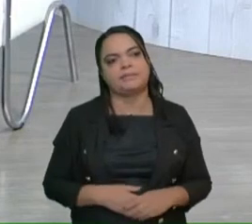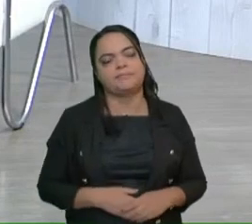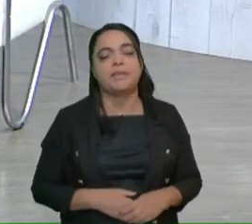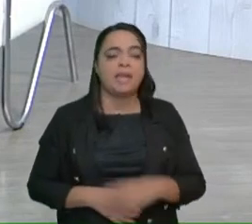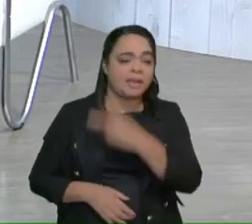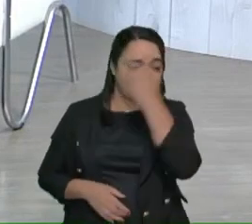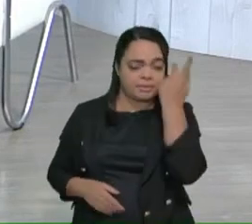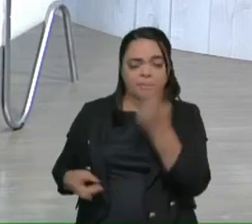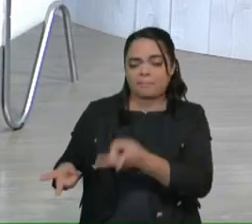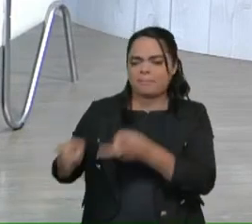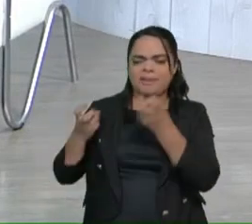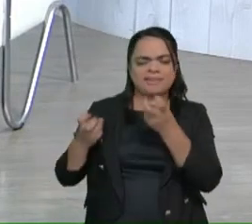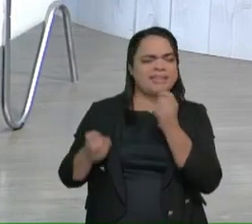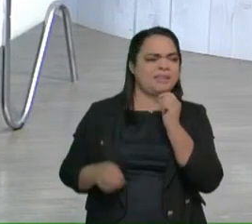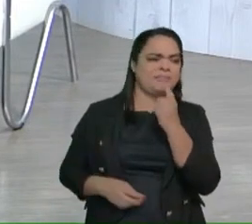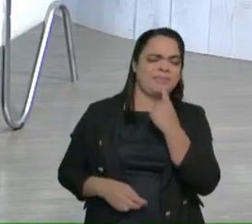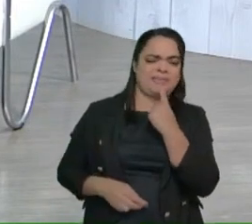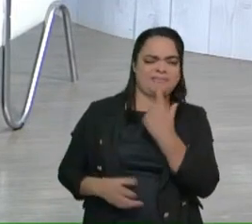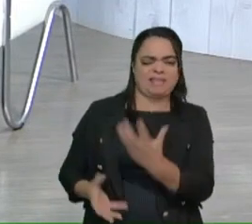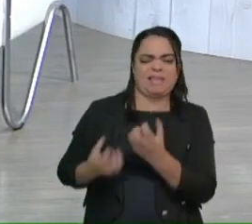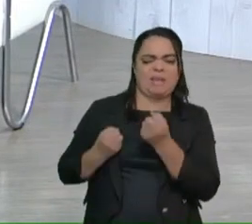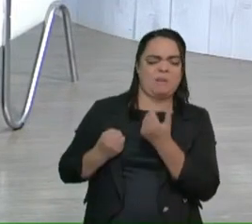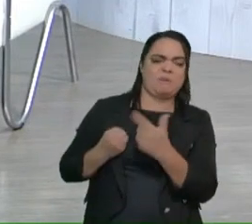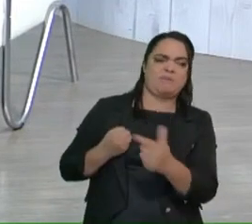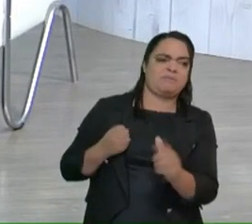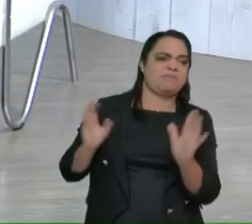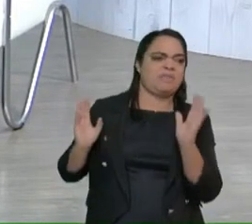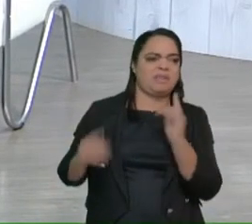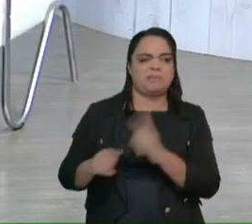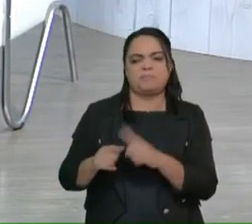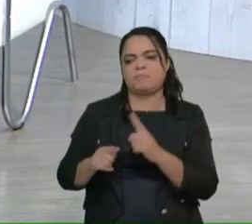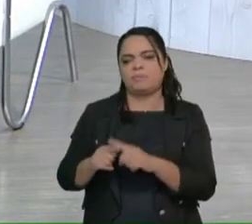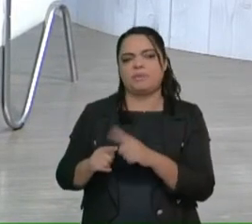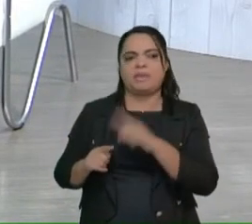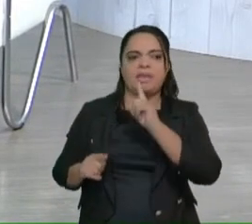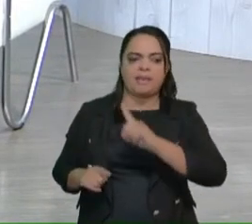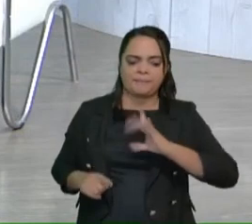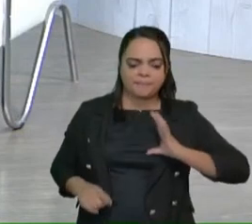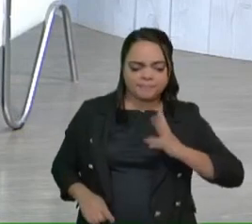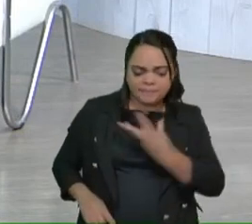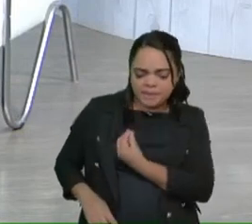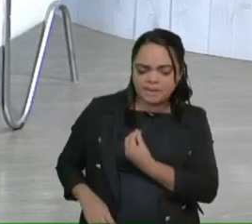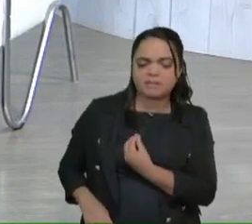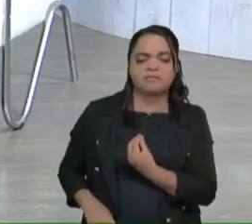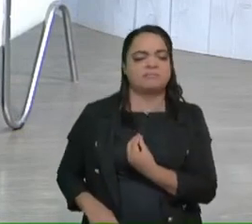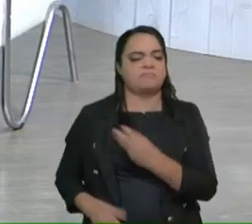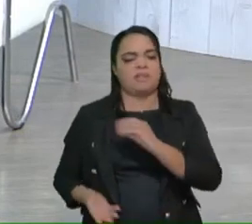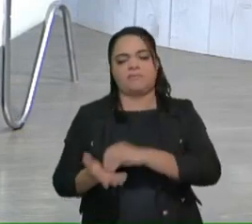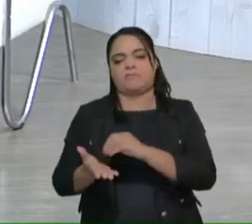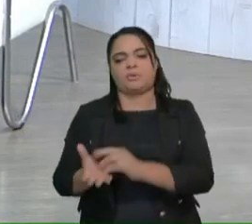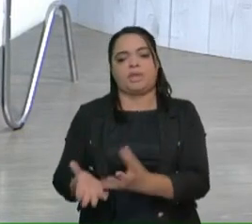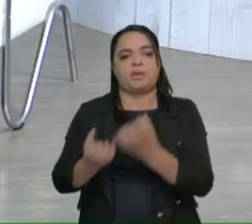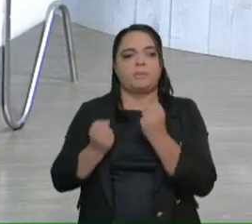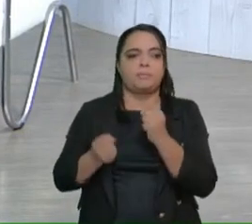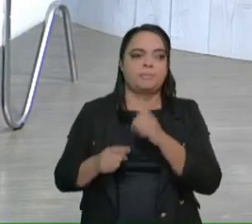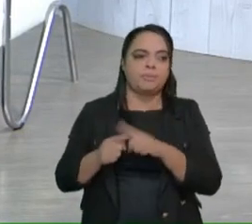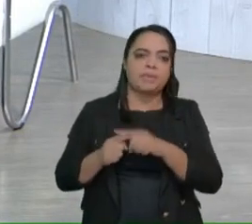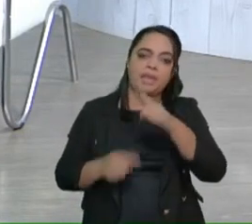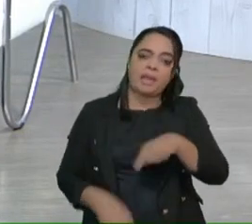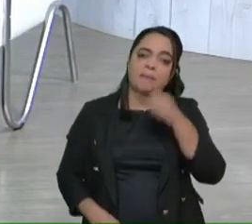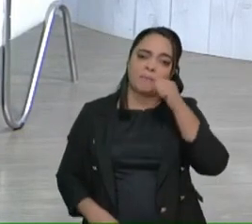quando elas percebem que não são acolhidas porque são transexuais não são acolhidas porque são mulheres aí são